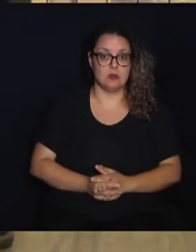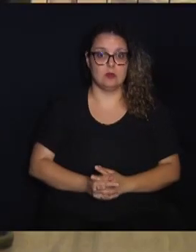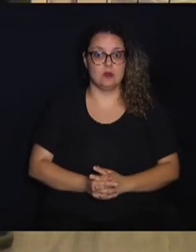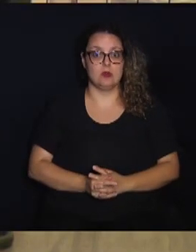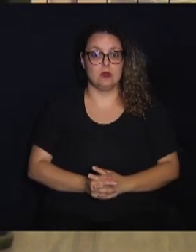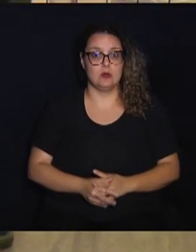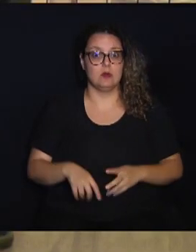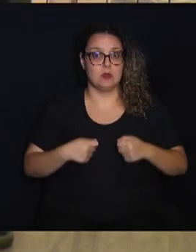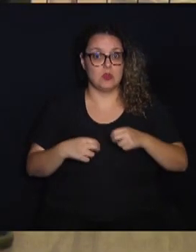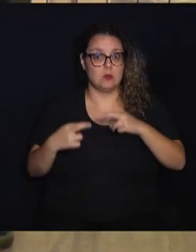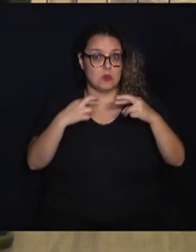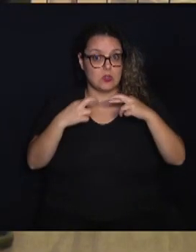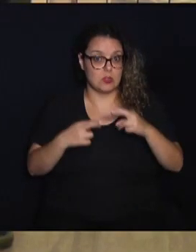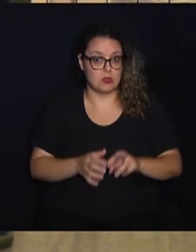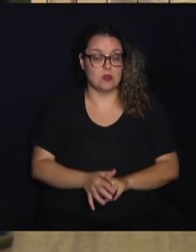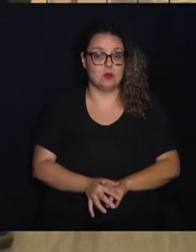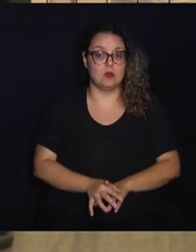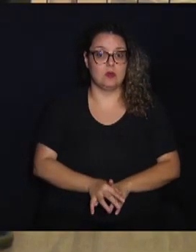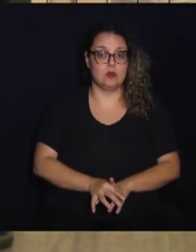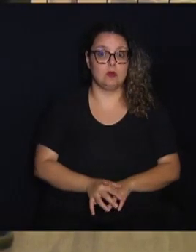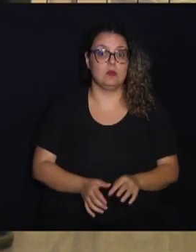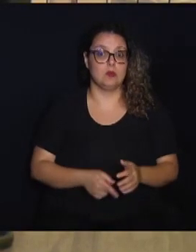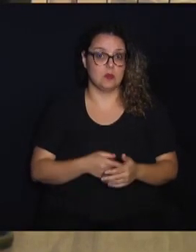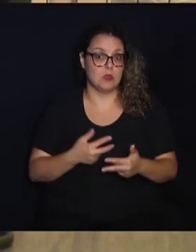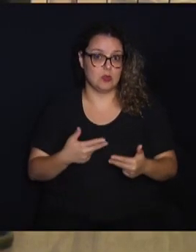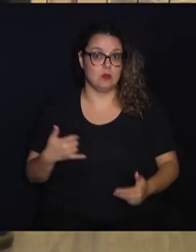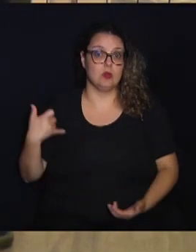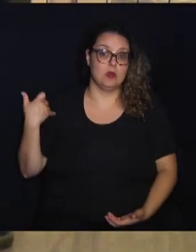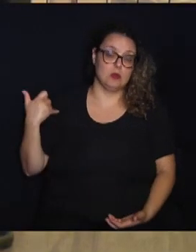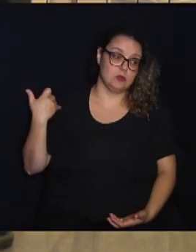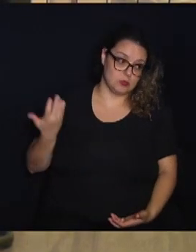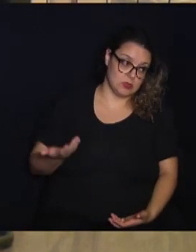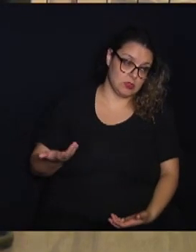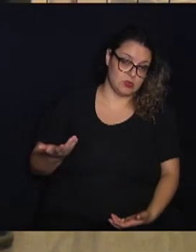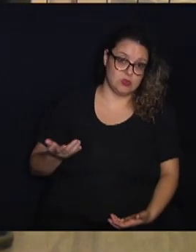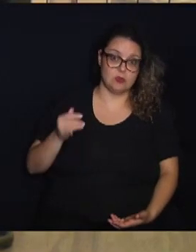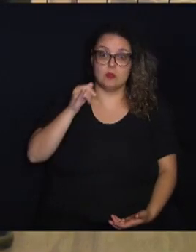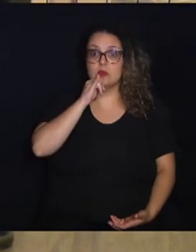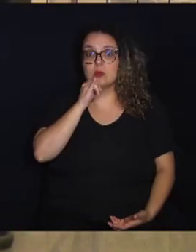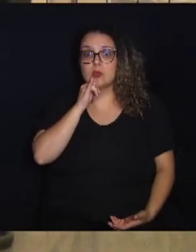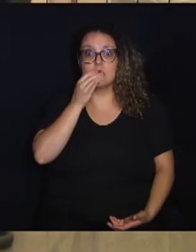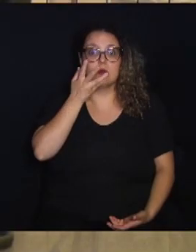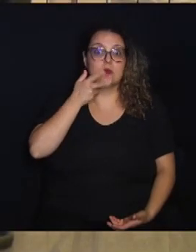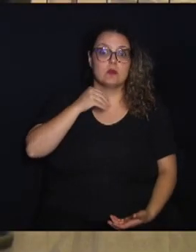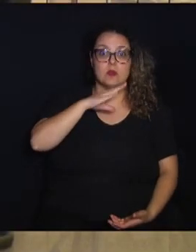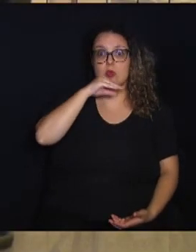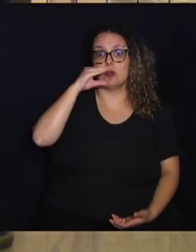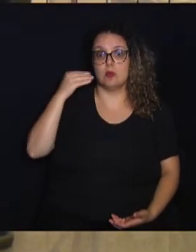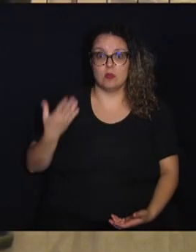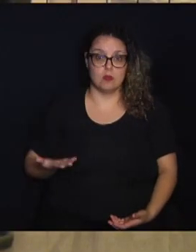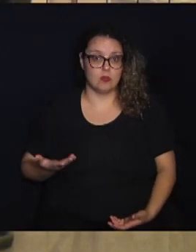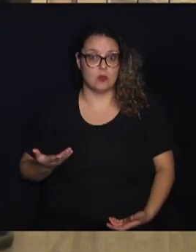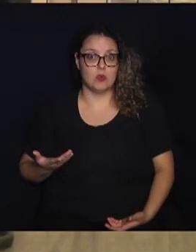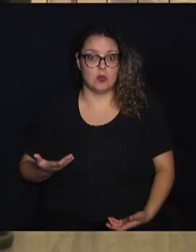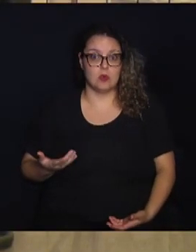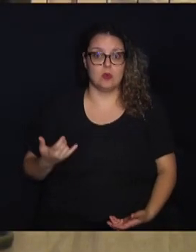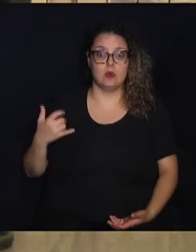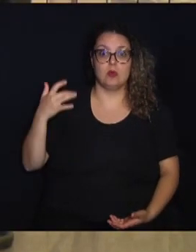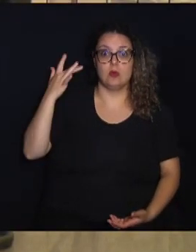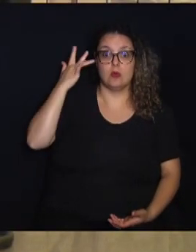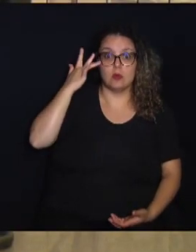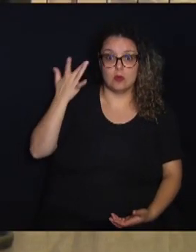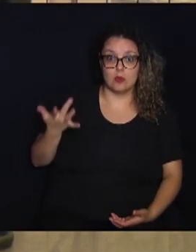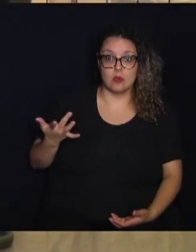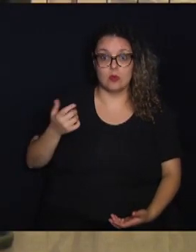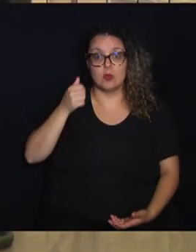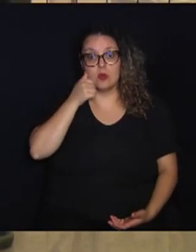levadas em consideração. Primeira coisa, a idade, né? Por exemplo, uma criança, um adolescente, uma pessoa madura, no caso